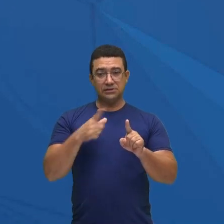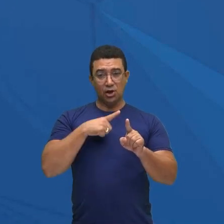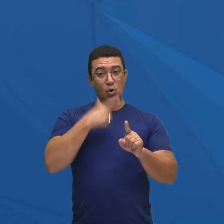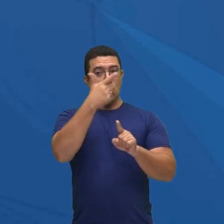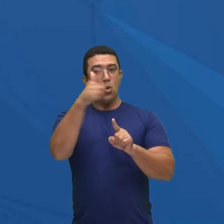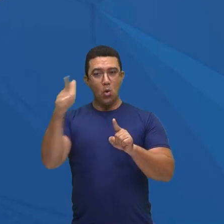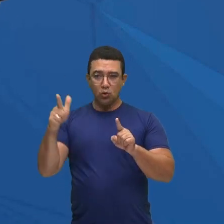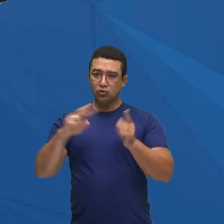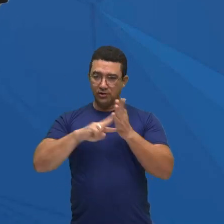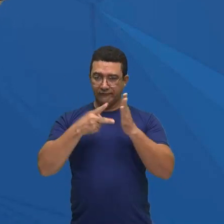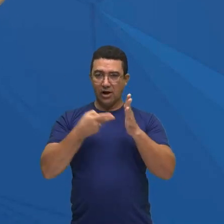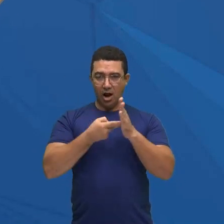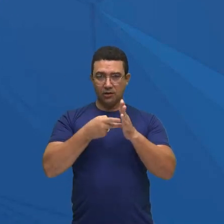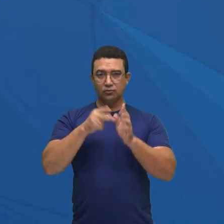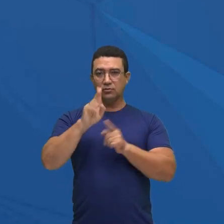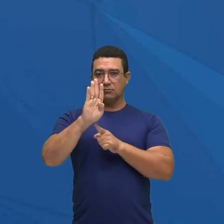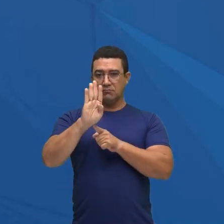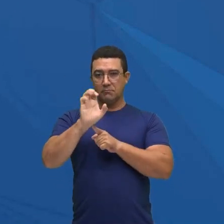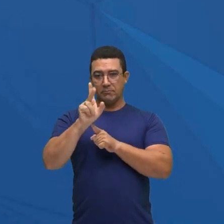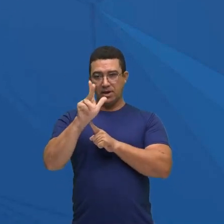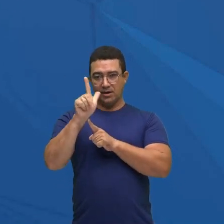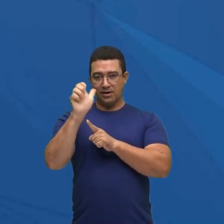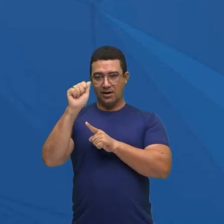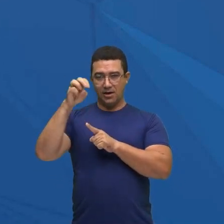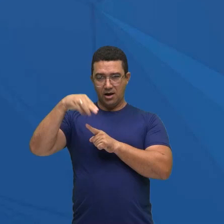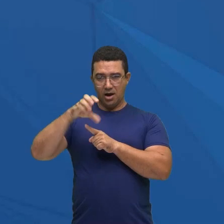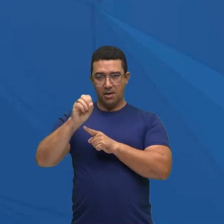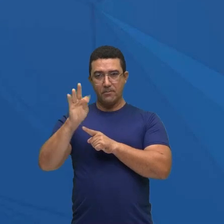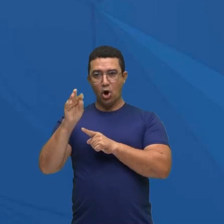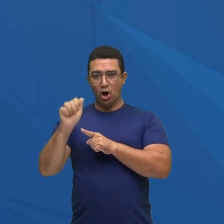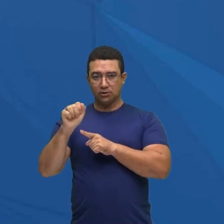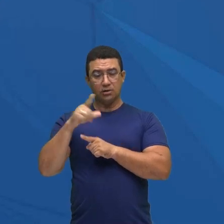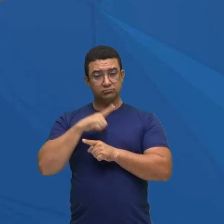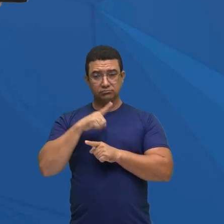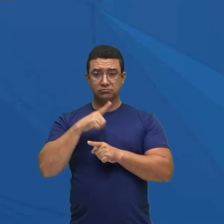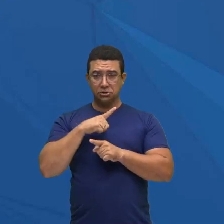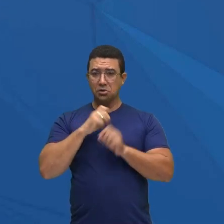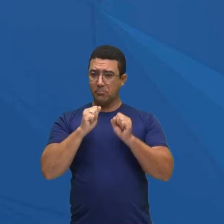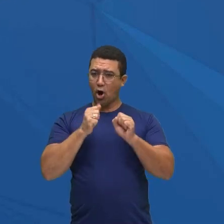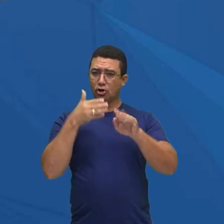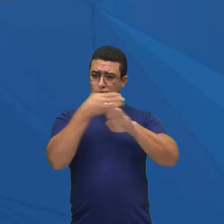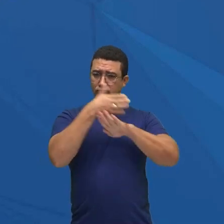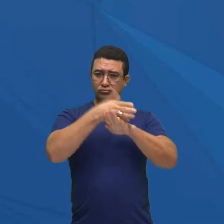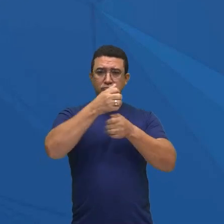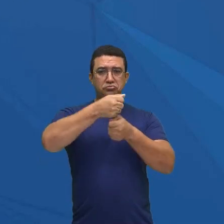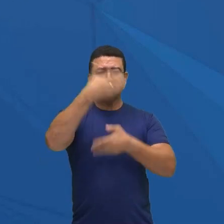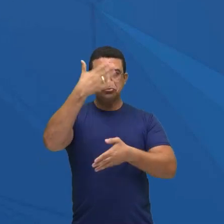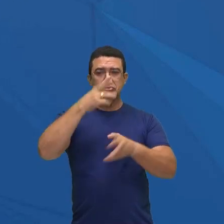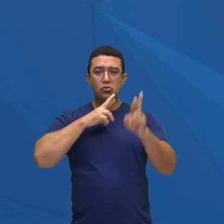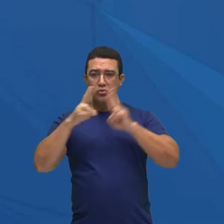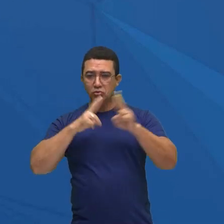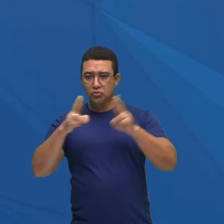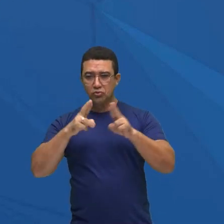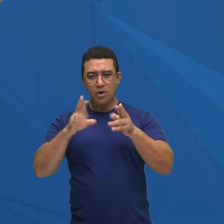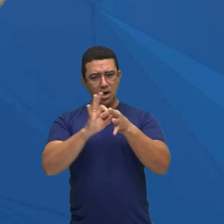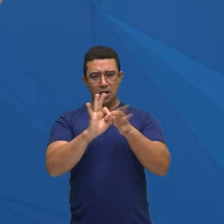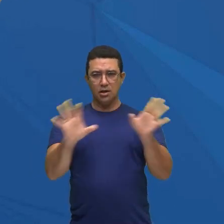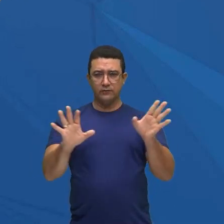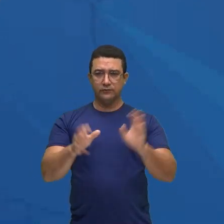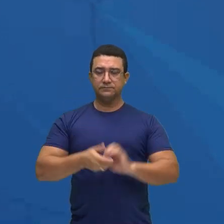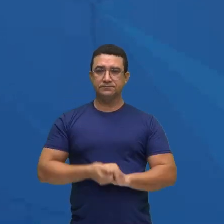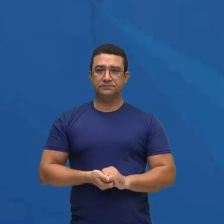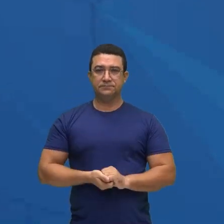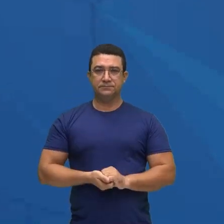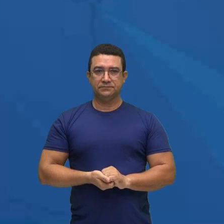significados para bergamota, tangerina, né, entre outros, pode comentar no chat também, fique à vontade. E a